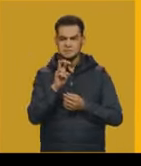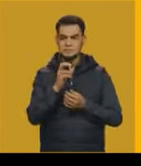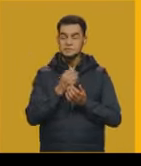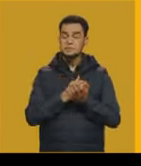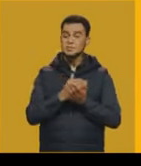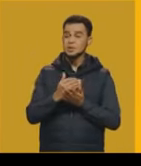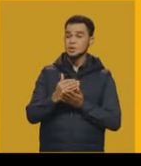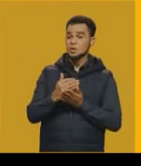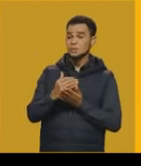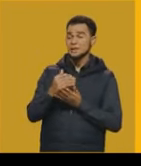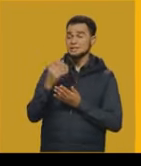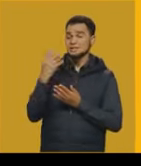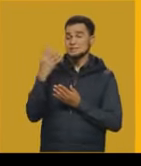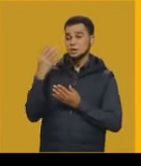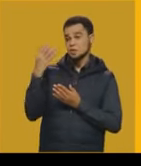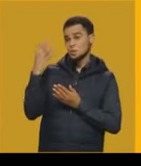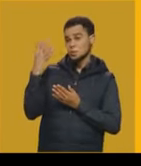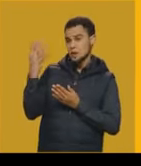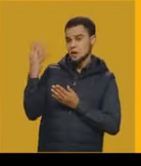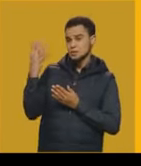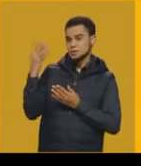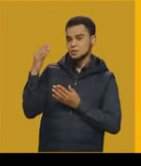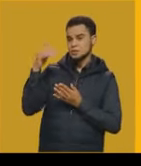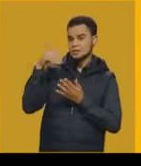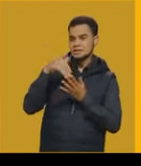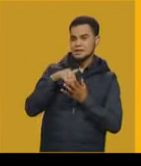carbono 4 até o carbono 5.